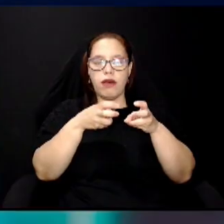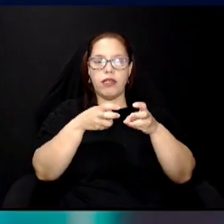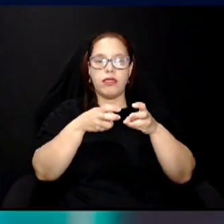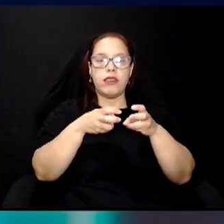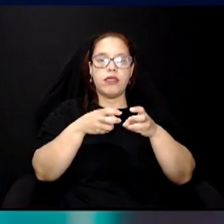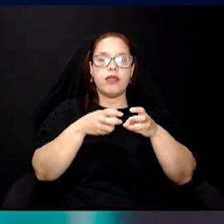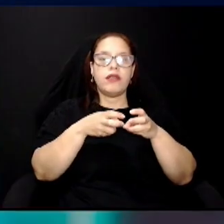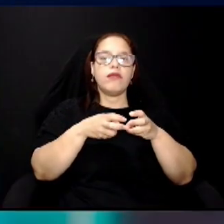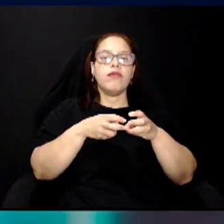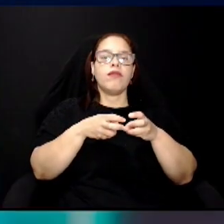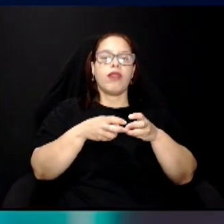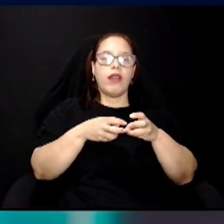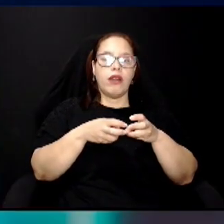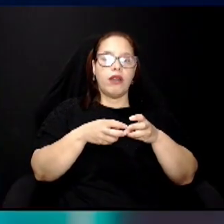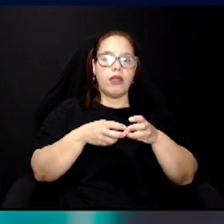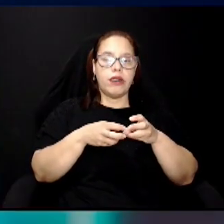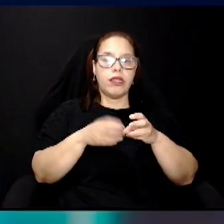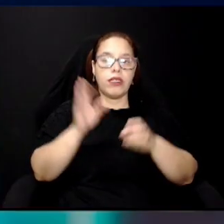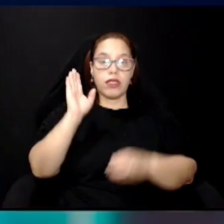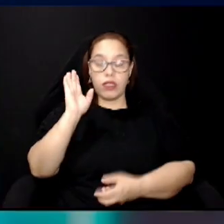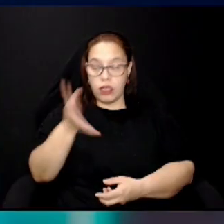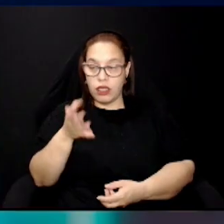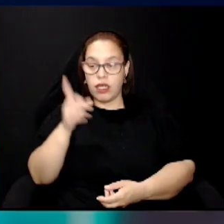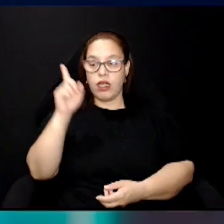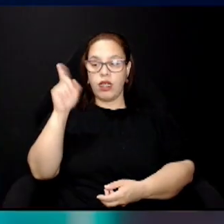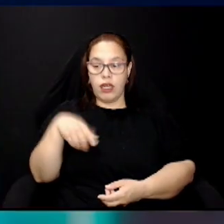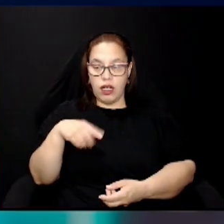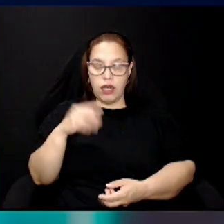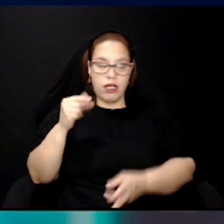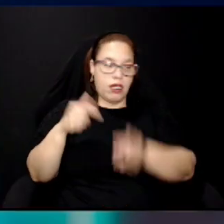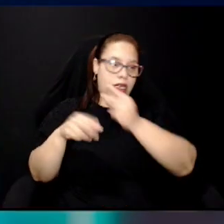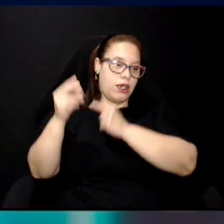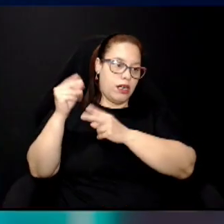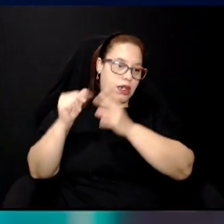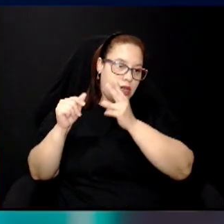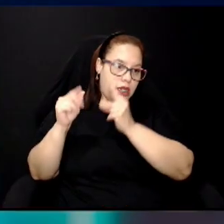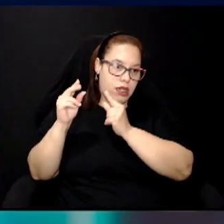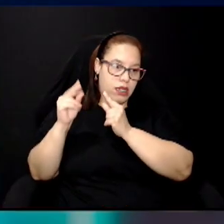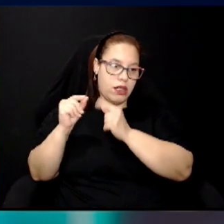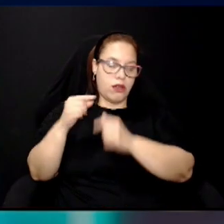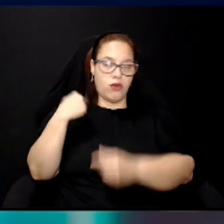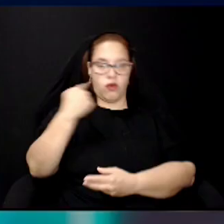Reconhecimento de quem já é, há muito tempo, um dos nossos.